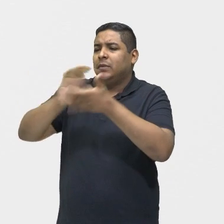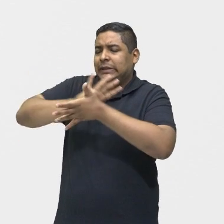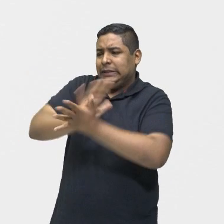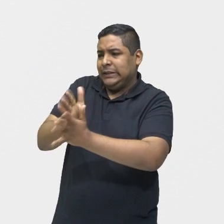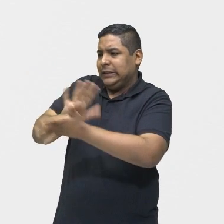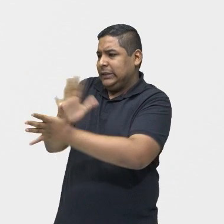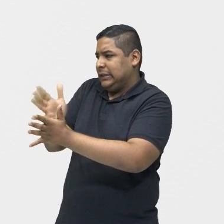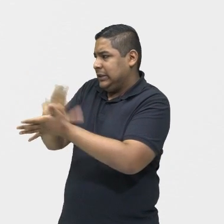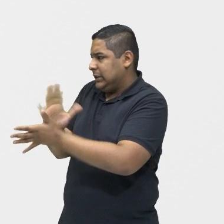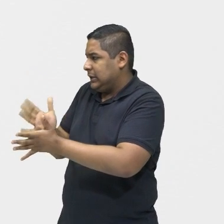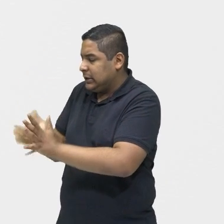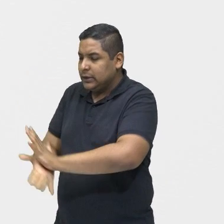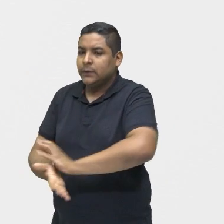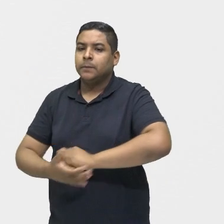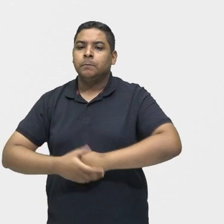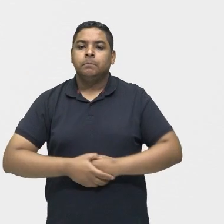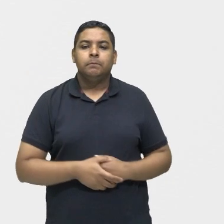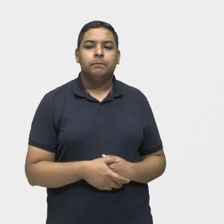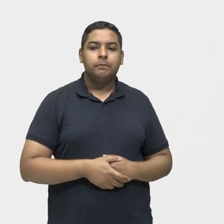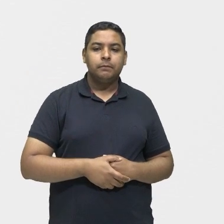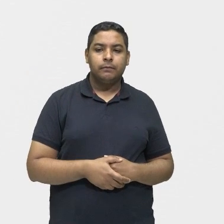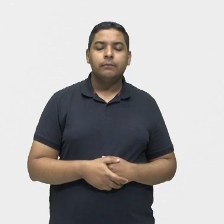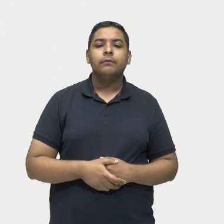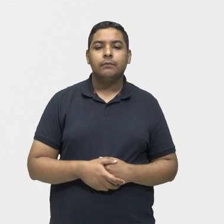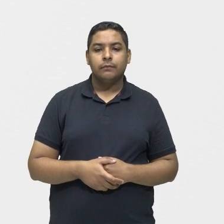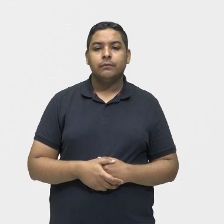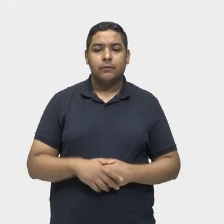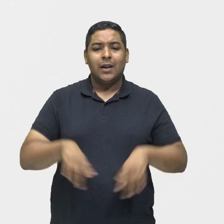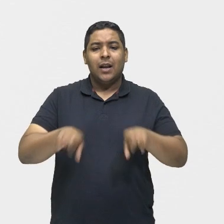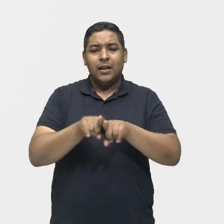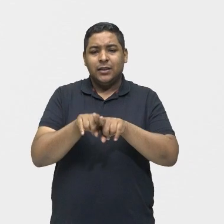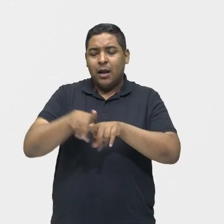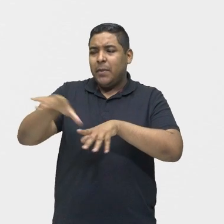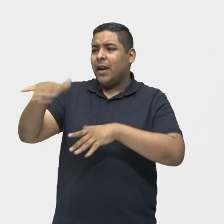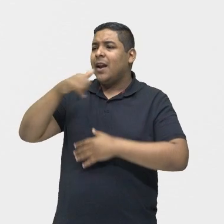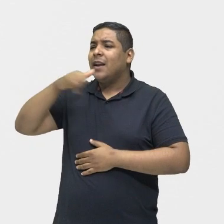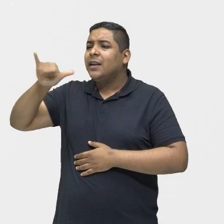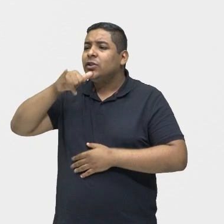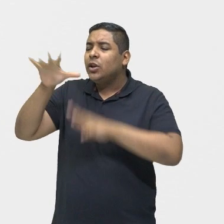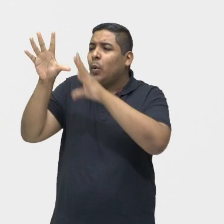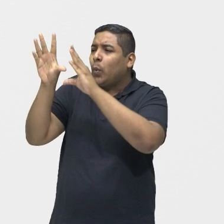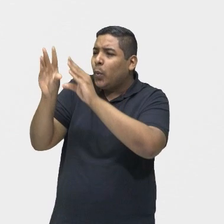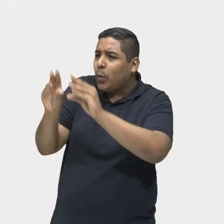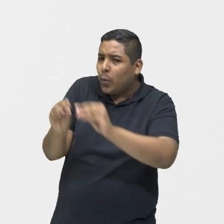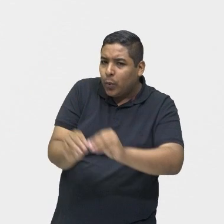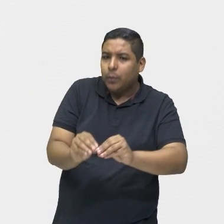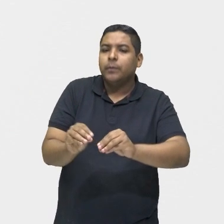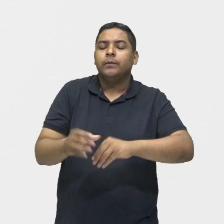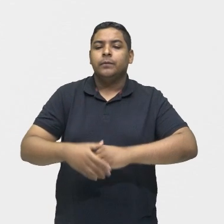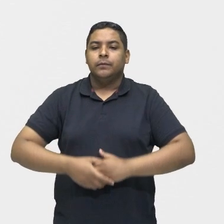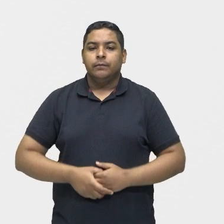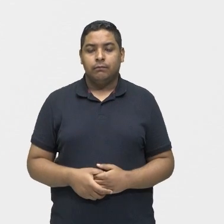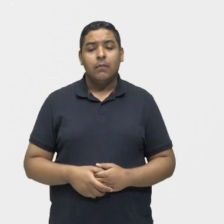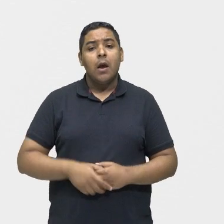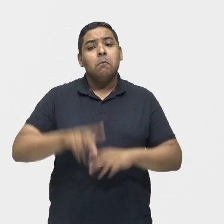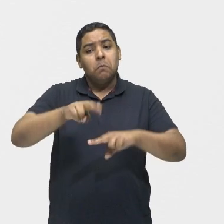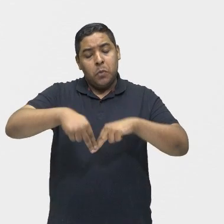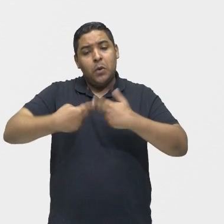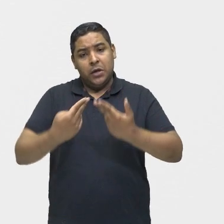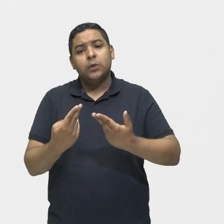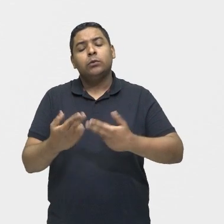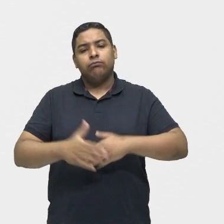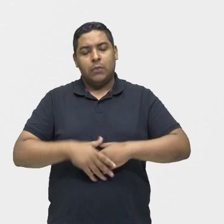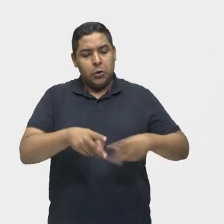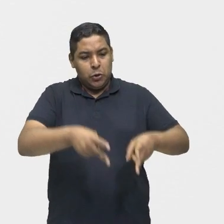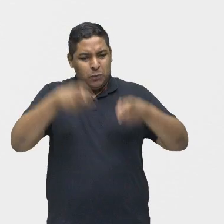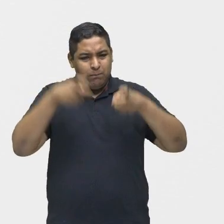processo, então, destrói o meio ambiente e consome muita energia. Então, aí, nós exploramos um pouco mais esse